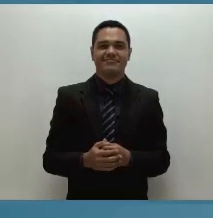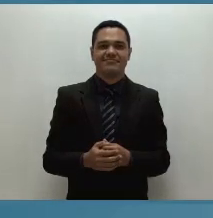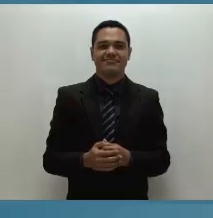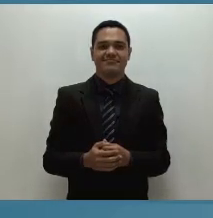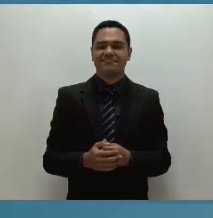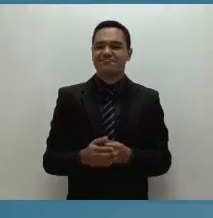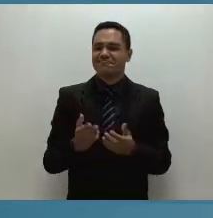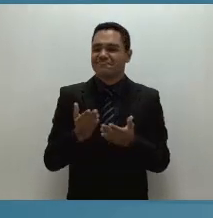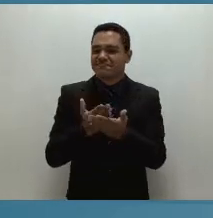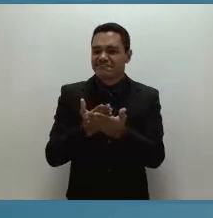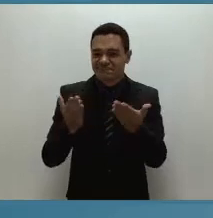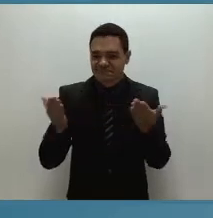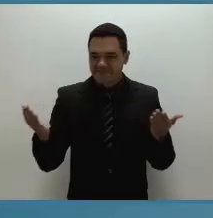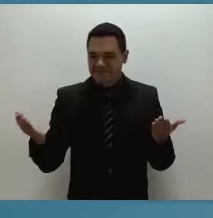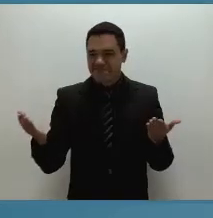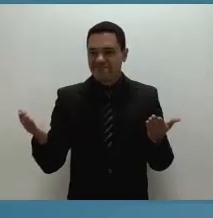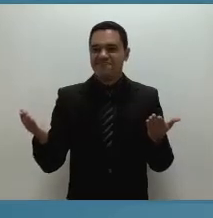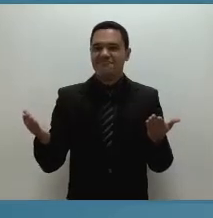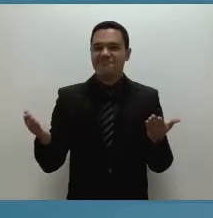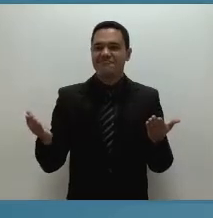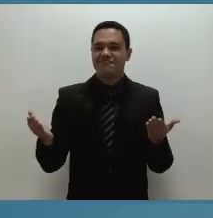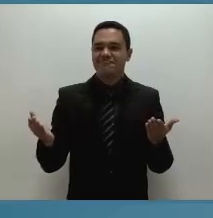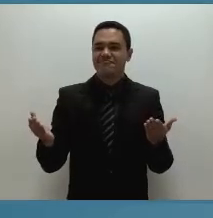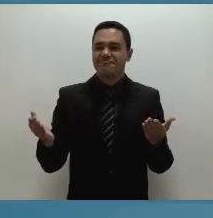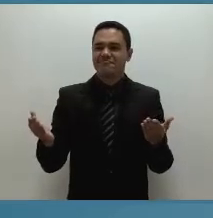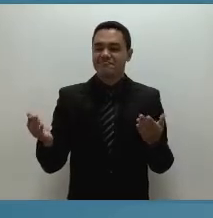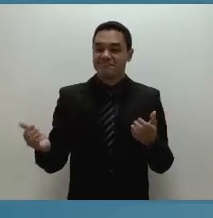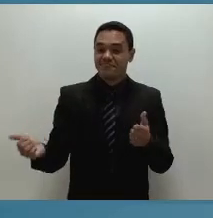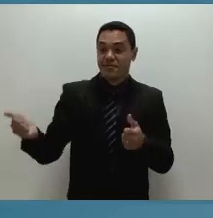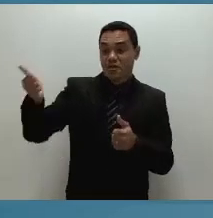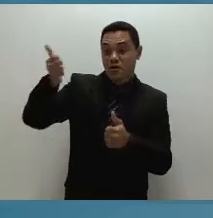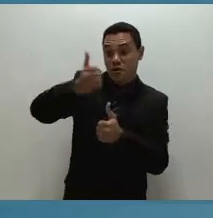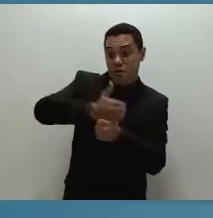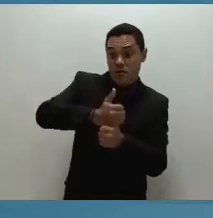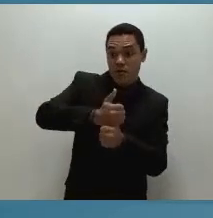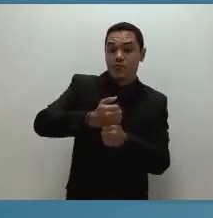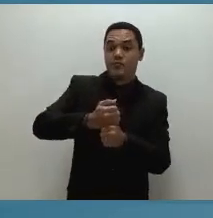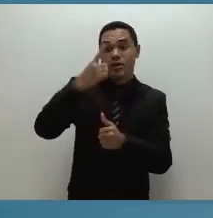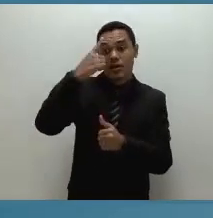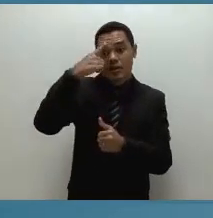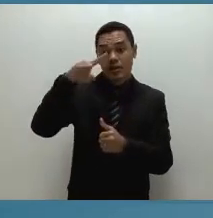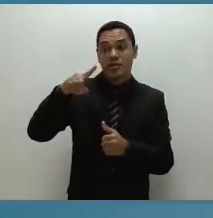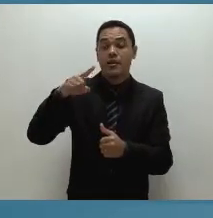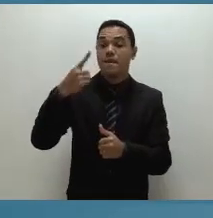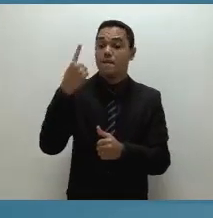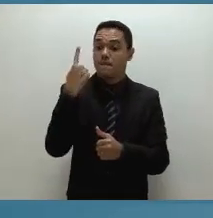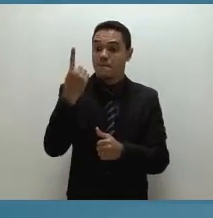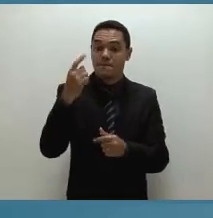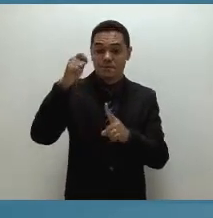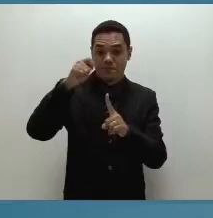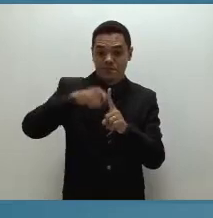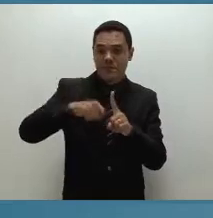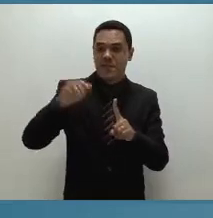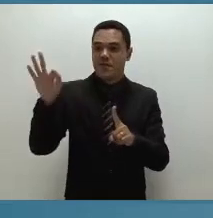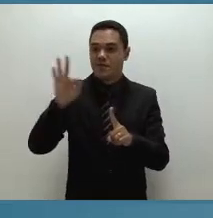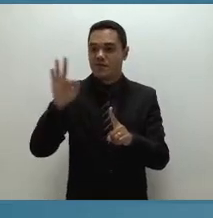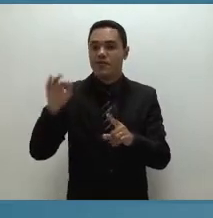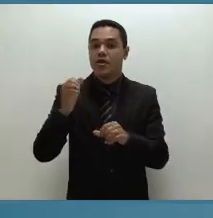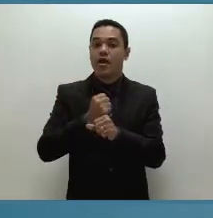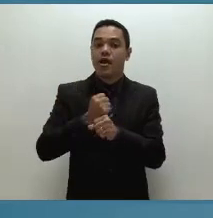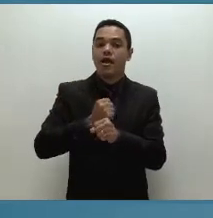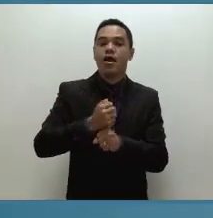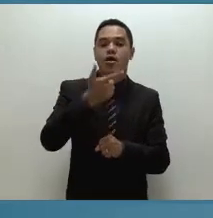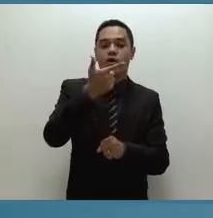Vossas Excelências assumirão no dia 1 de fevereiro de 2023,